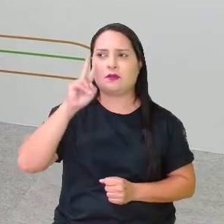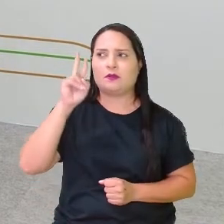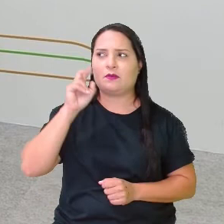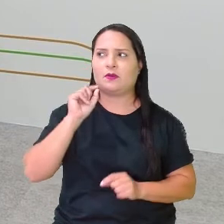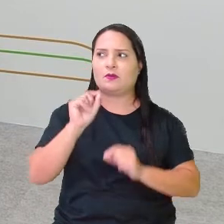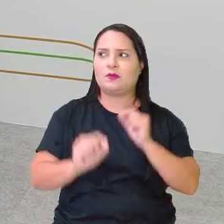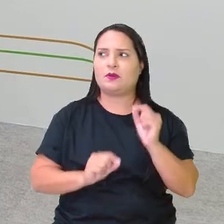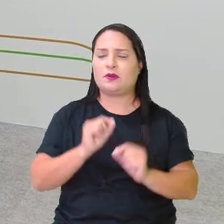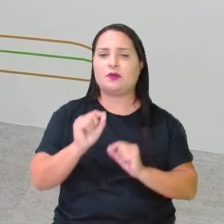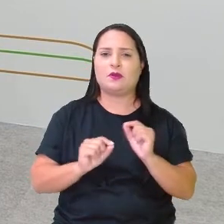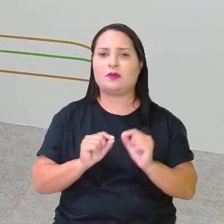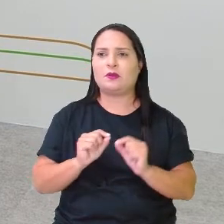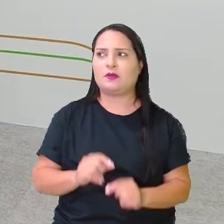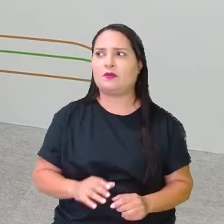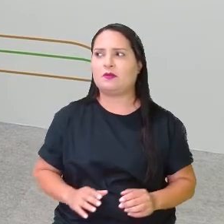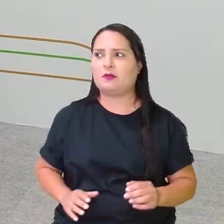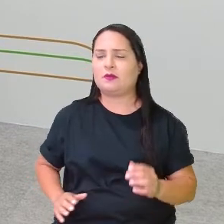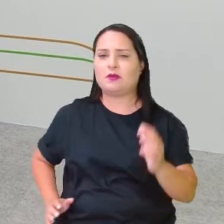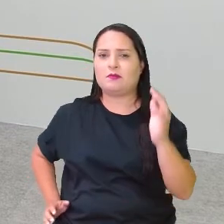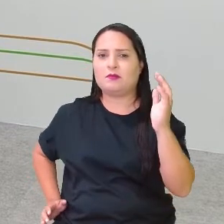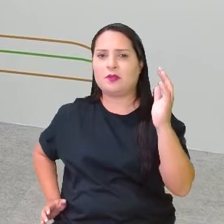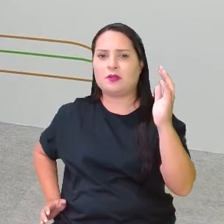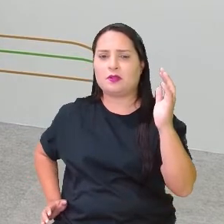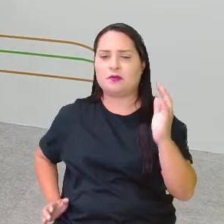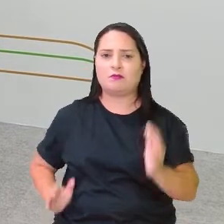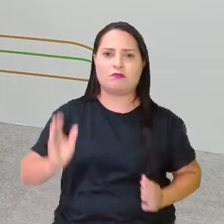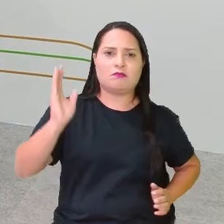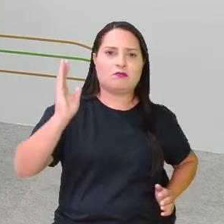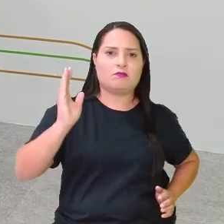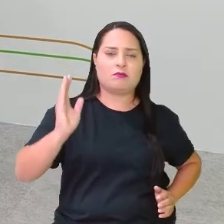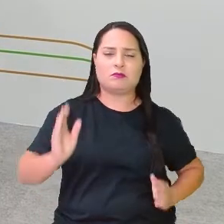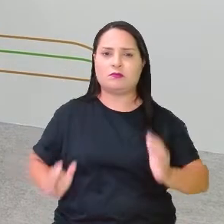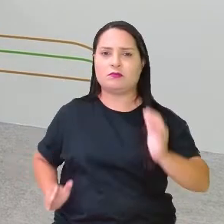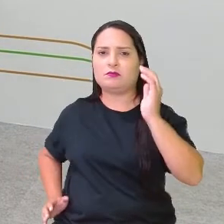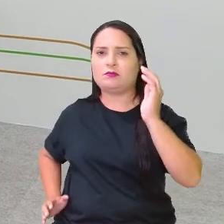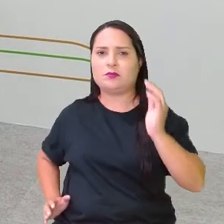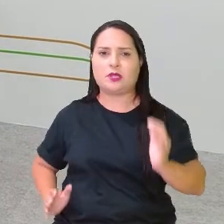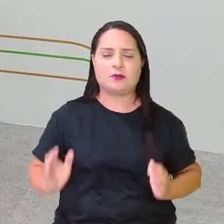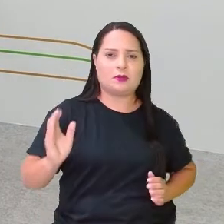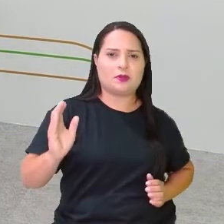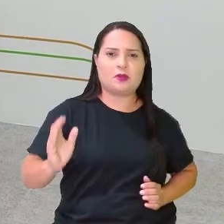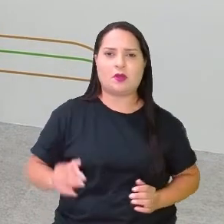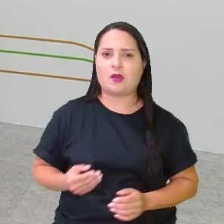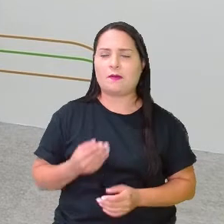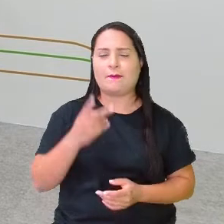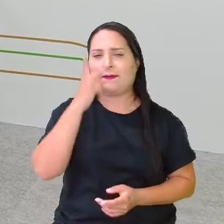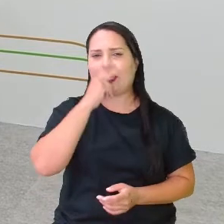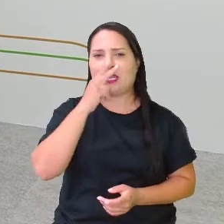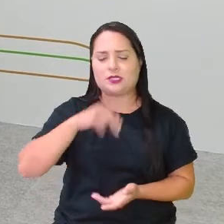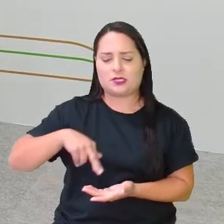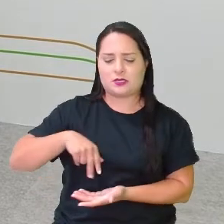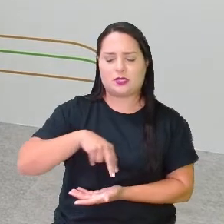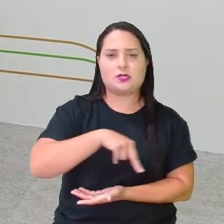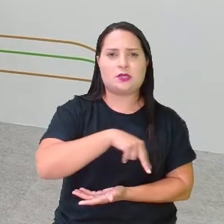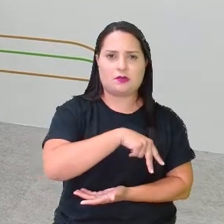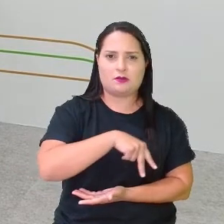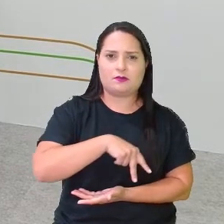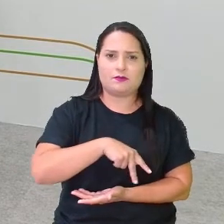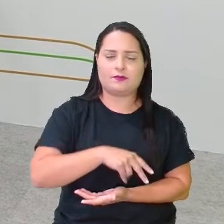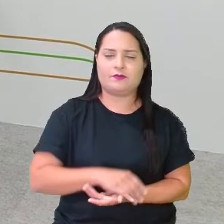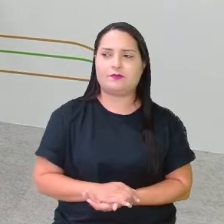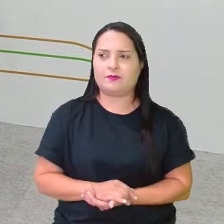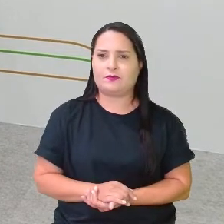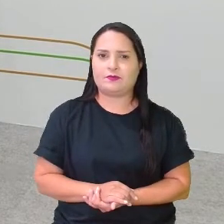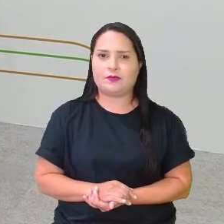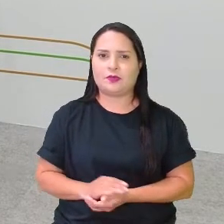o meu braço vai contrário à perna. Então, eu faço como se fosse um movimento de andar, né? Quando a gente anda, a gente faz o